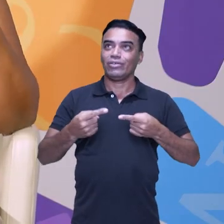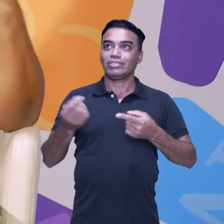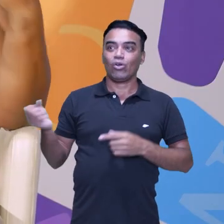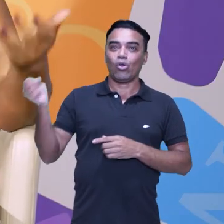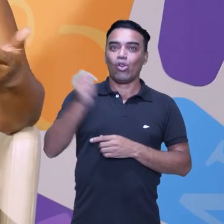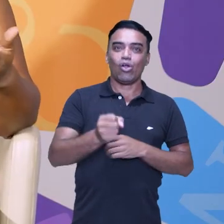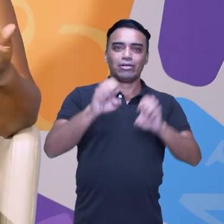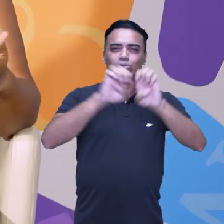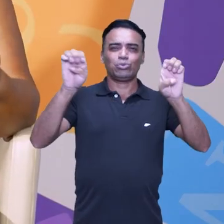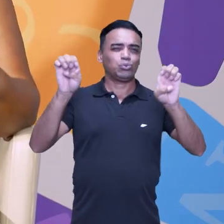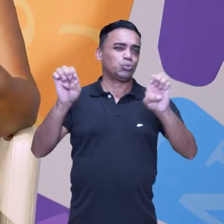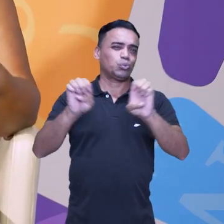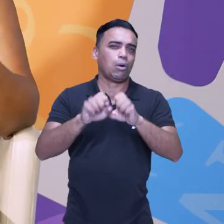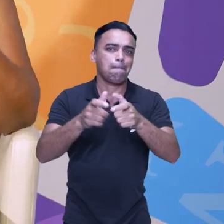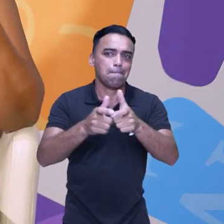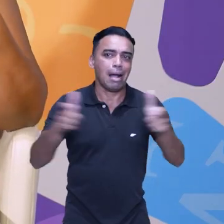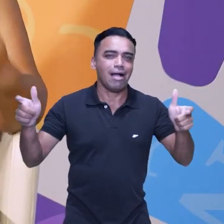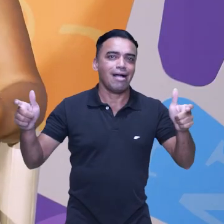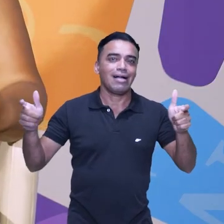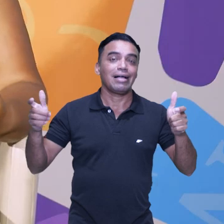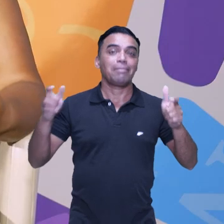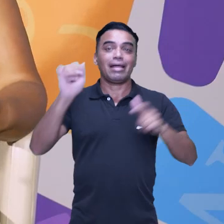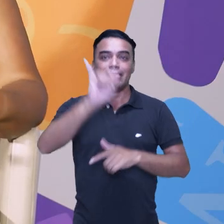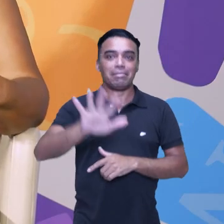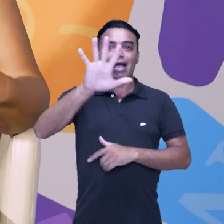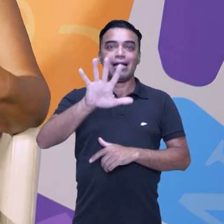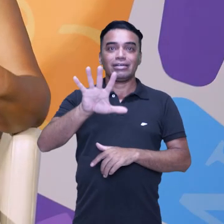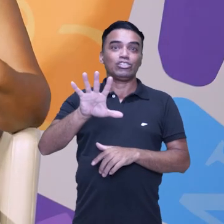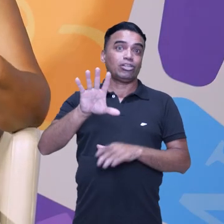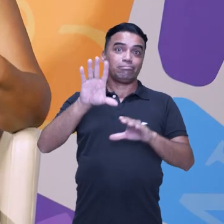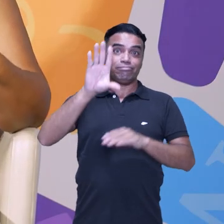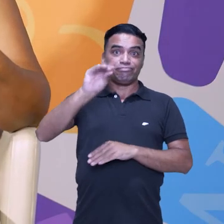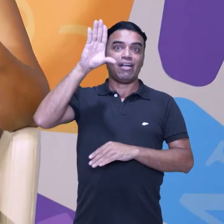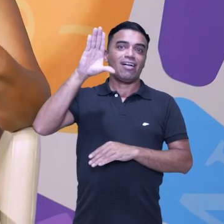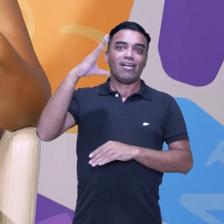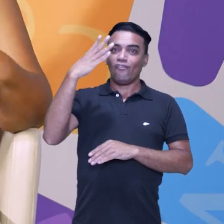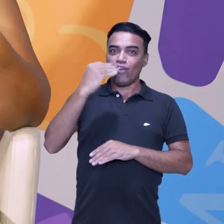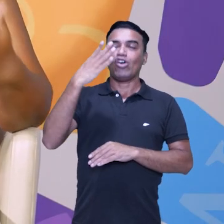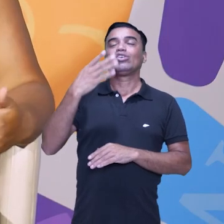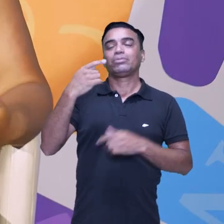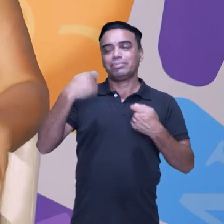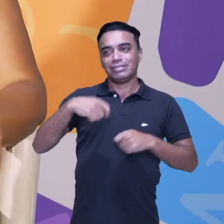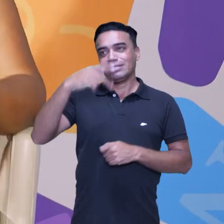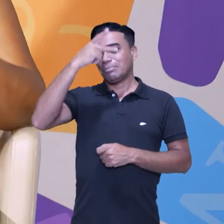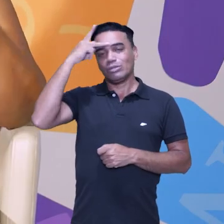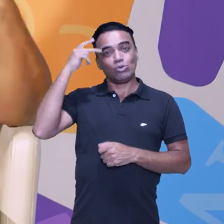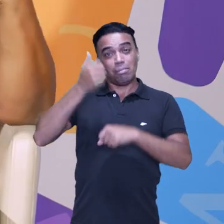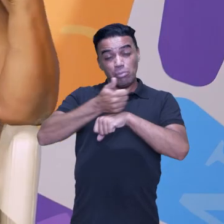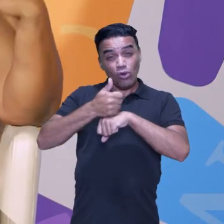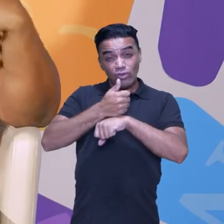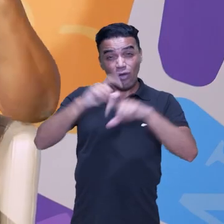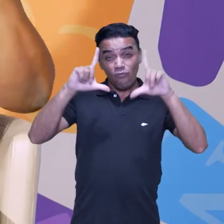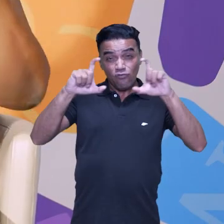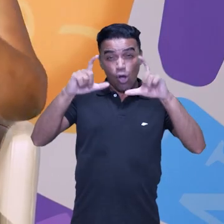uma grande estrutura para fazer essa imagem. E aí, né, as pessoas falam, olha, eu preciso de um fotógrafo bom que faça com que